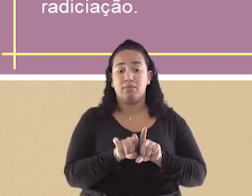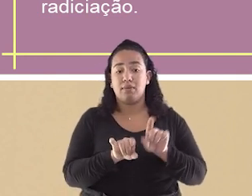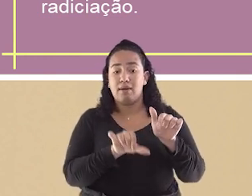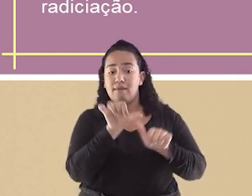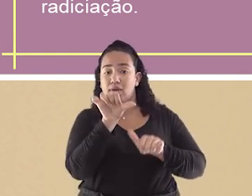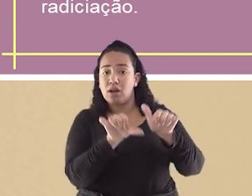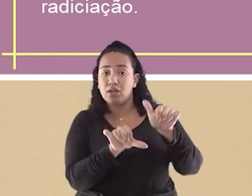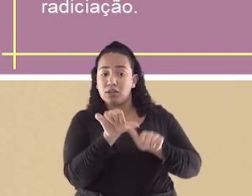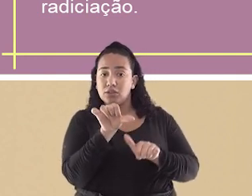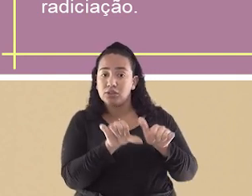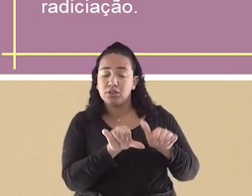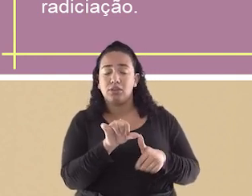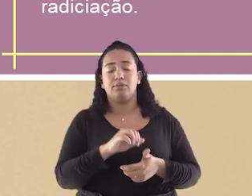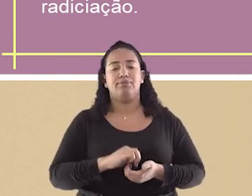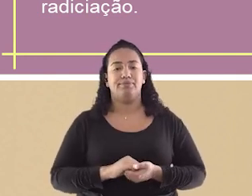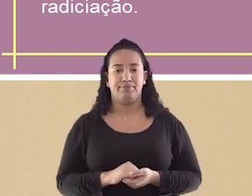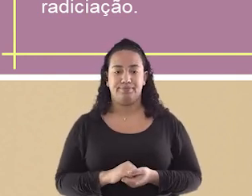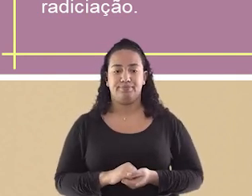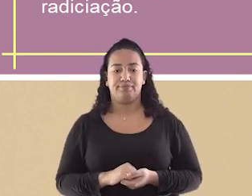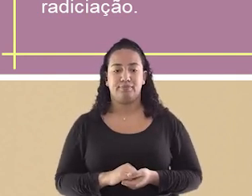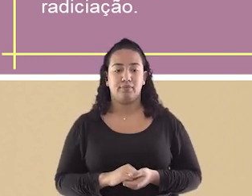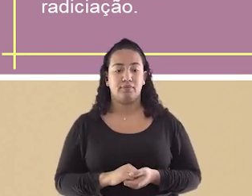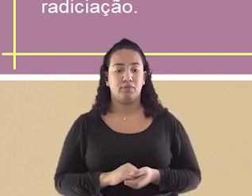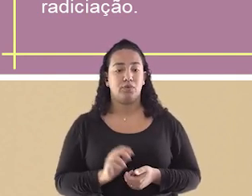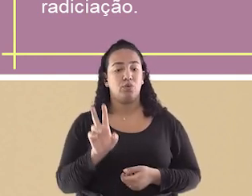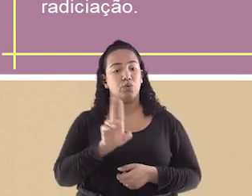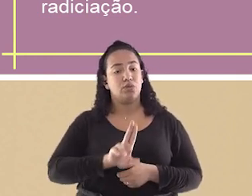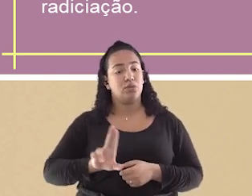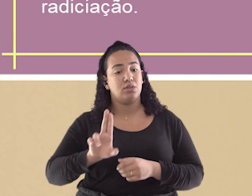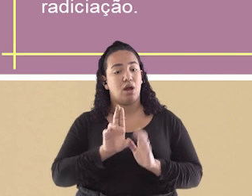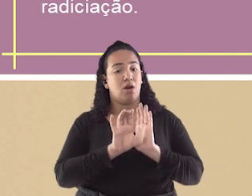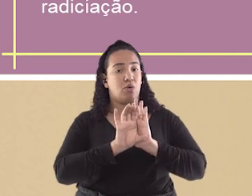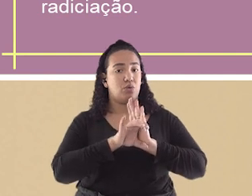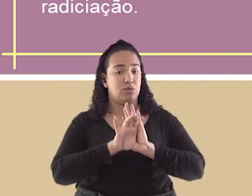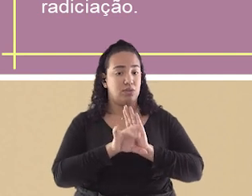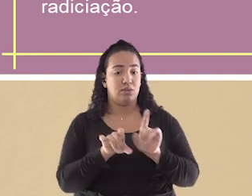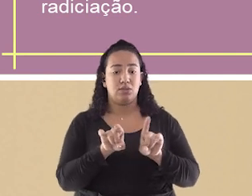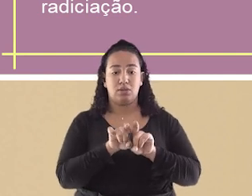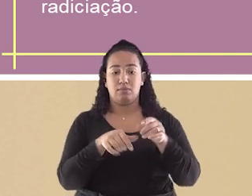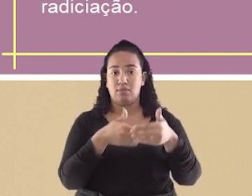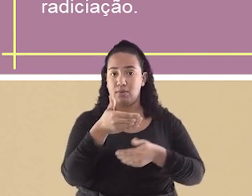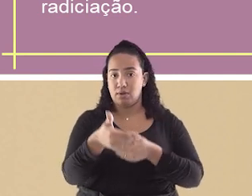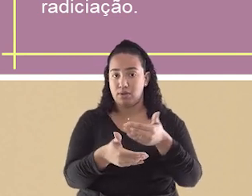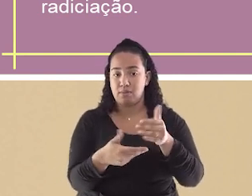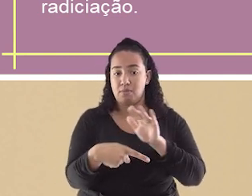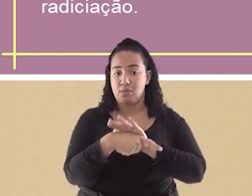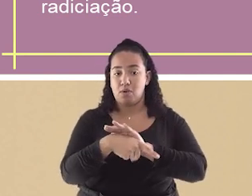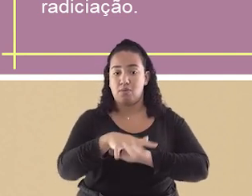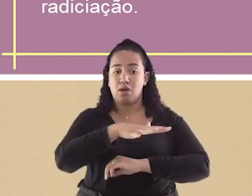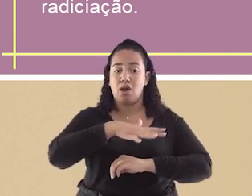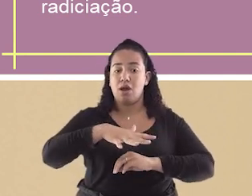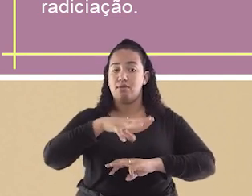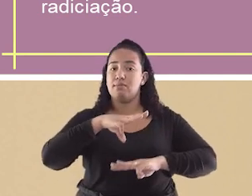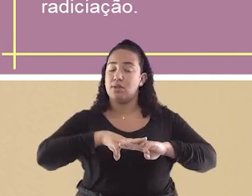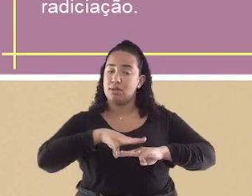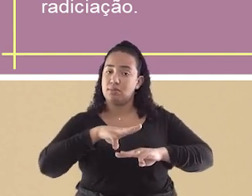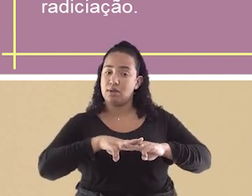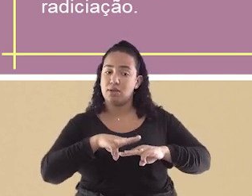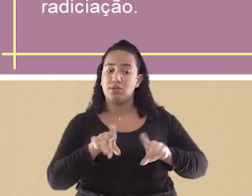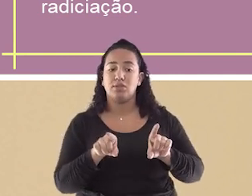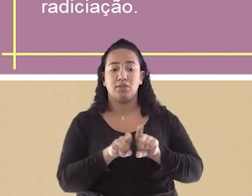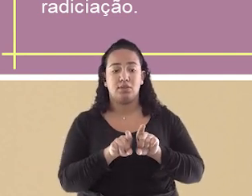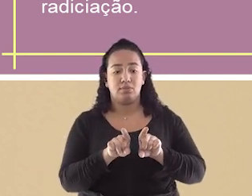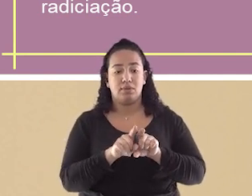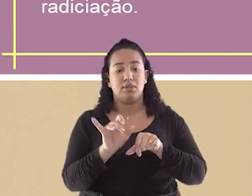dedução, analogia e estimativa, utilizando conceitos e procedimentos matemáticos, bem